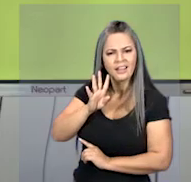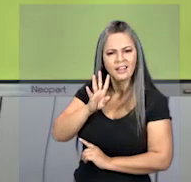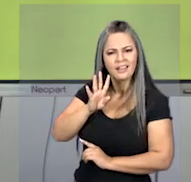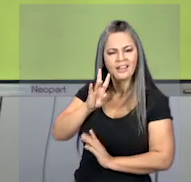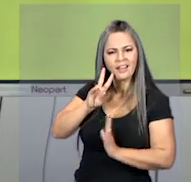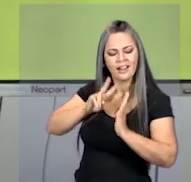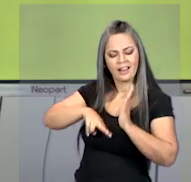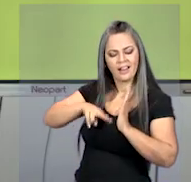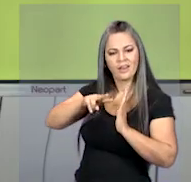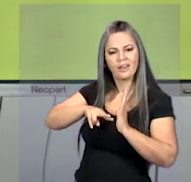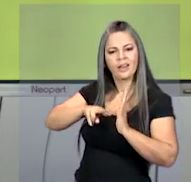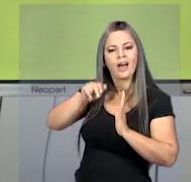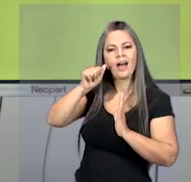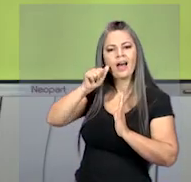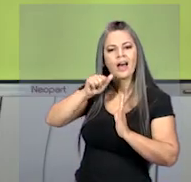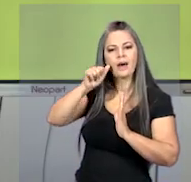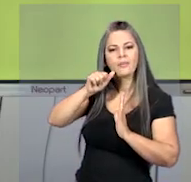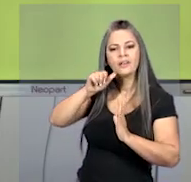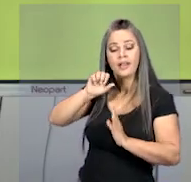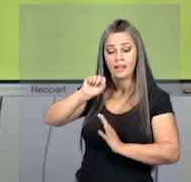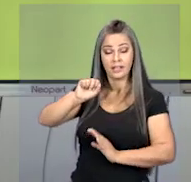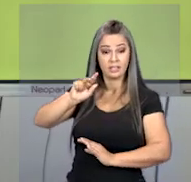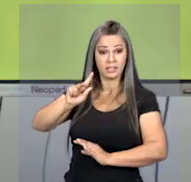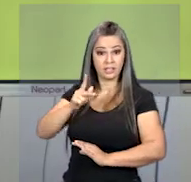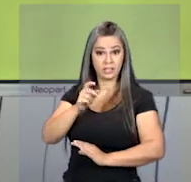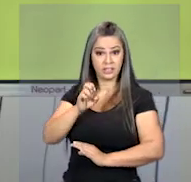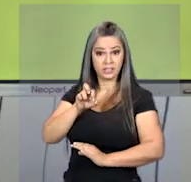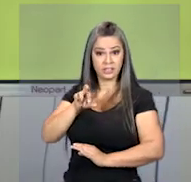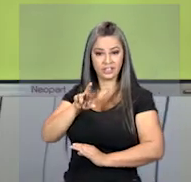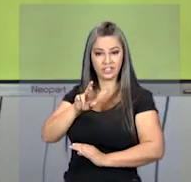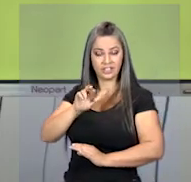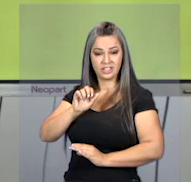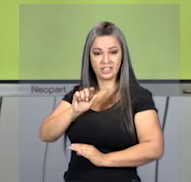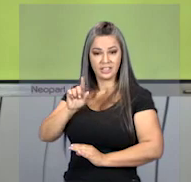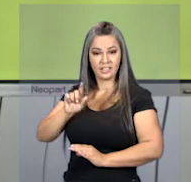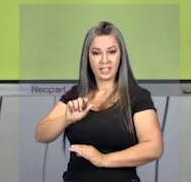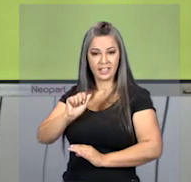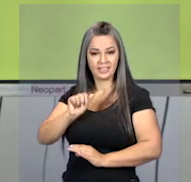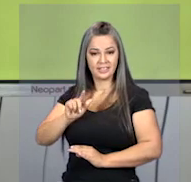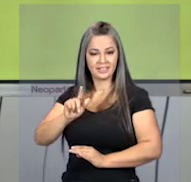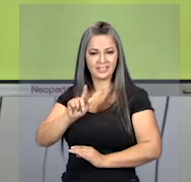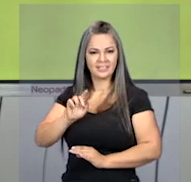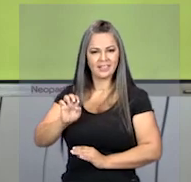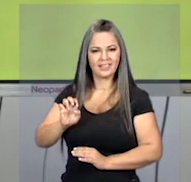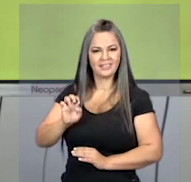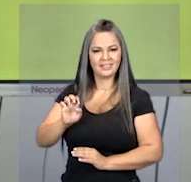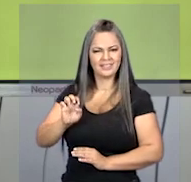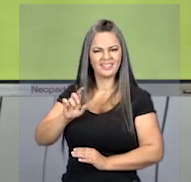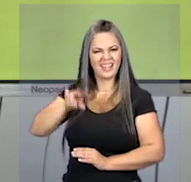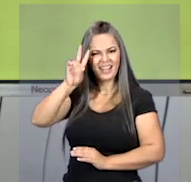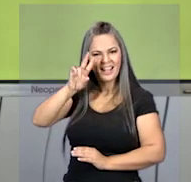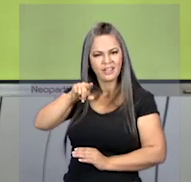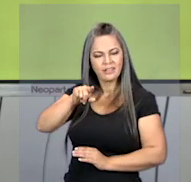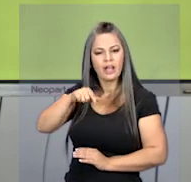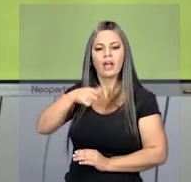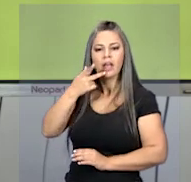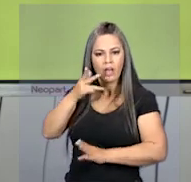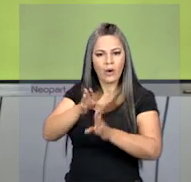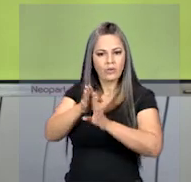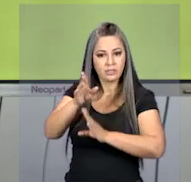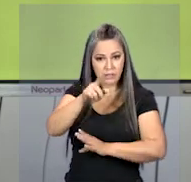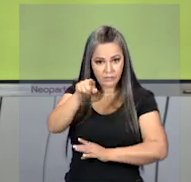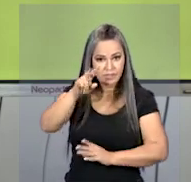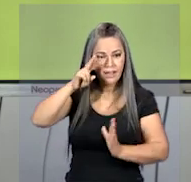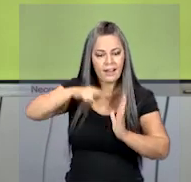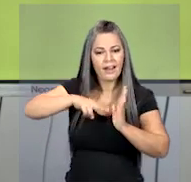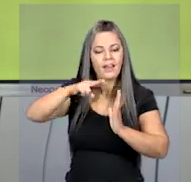noites contava uma história diferente para o rei, para o sultão, para não ser morta. É uma história interessante. Se você não leu, eu recomendo, né?